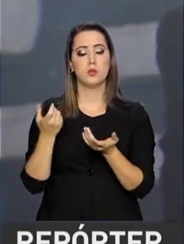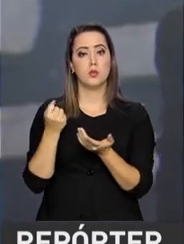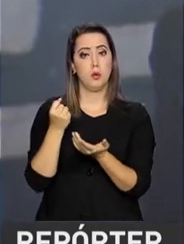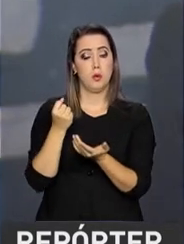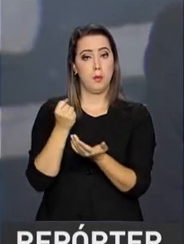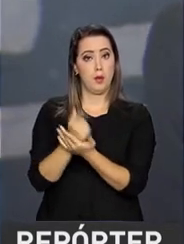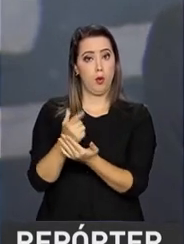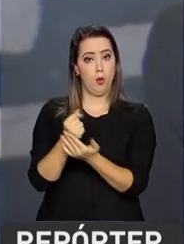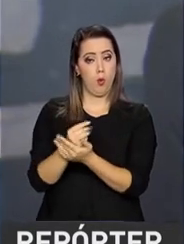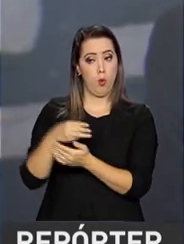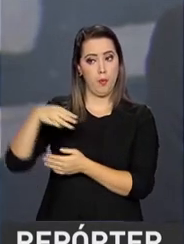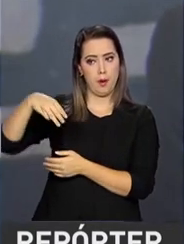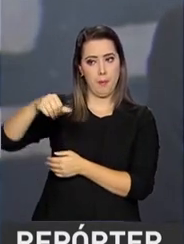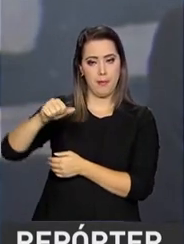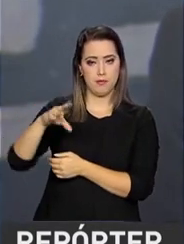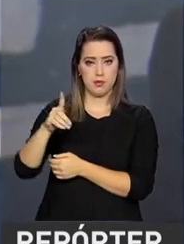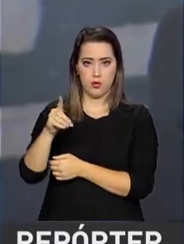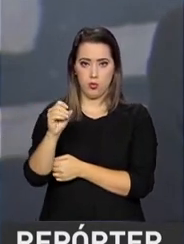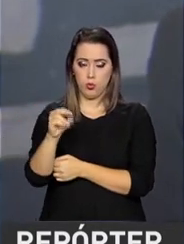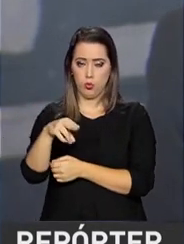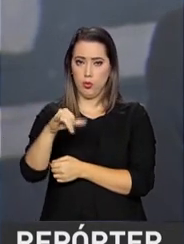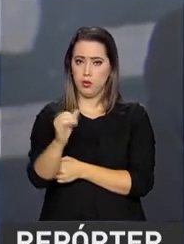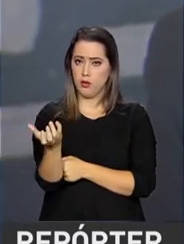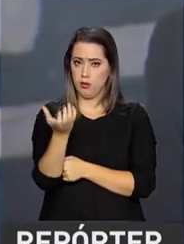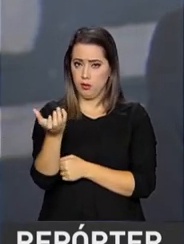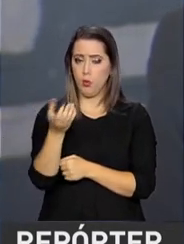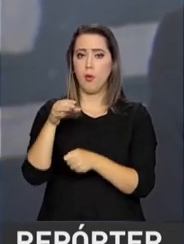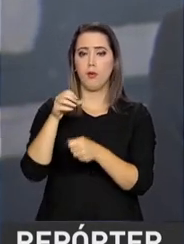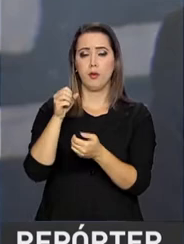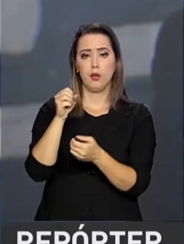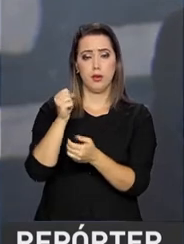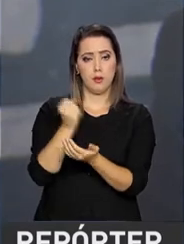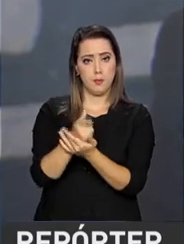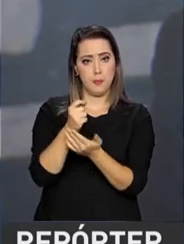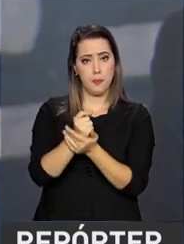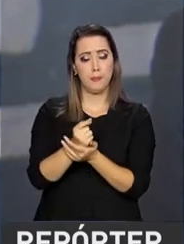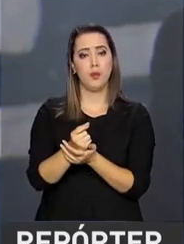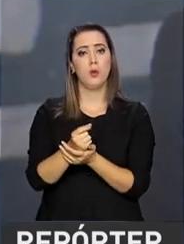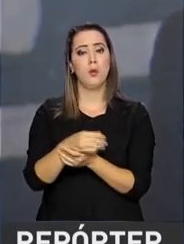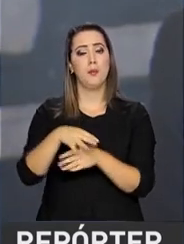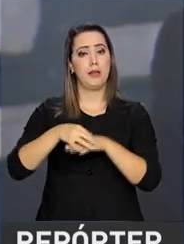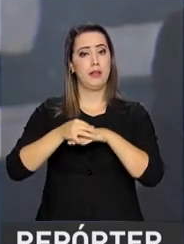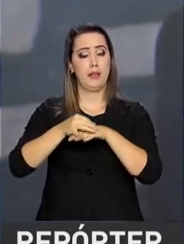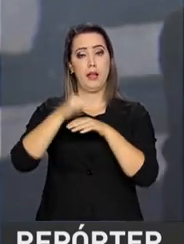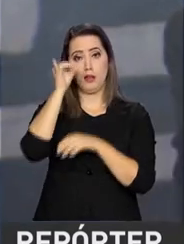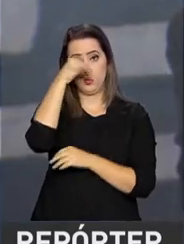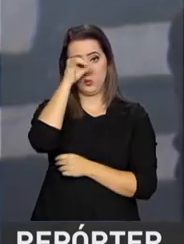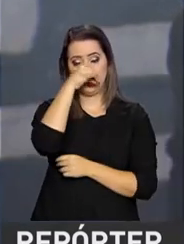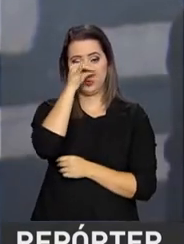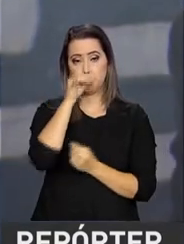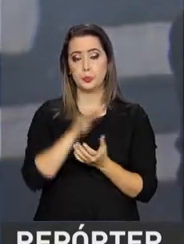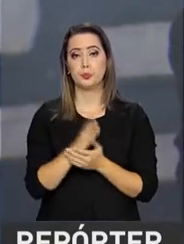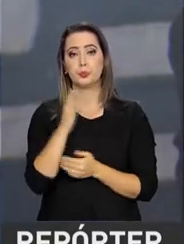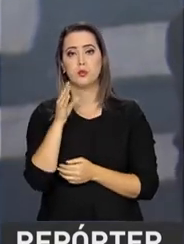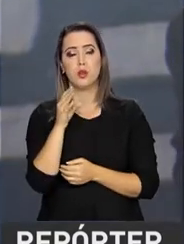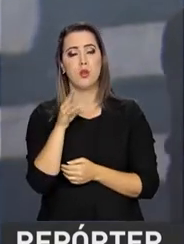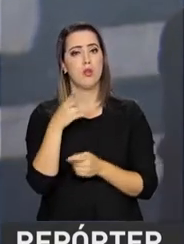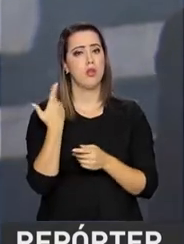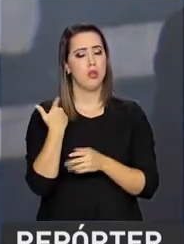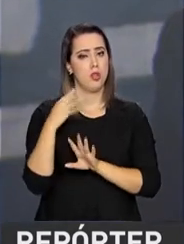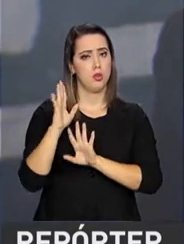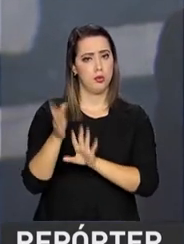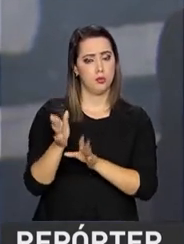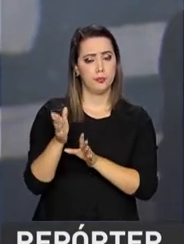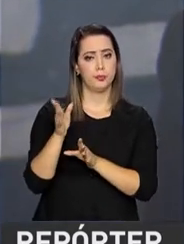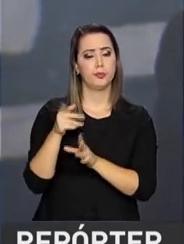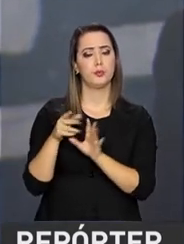nossa idônea para a importação dessa da carne suína está em exame